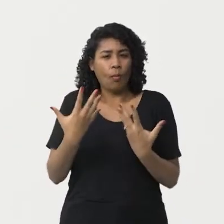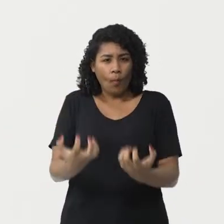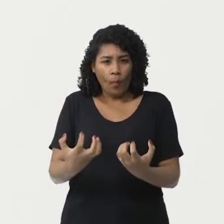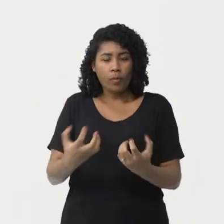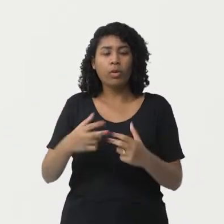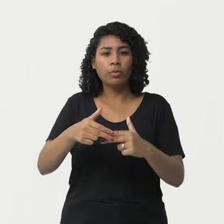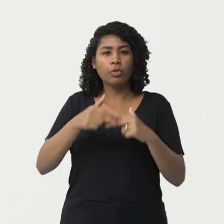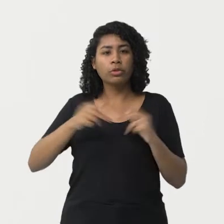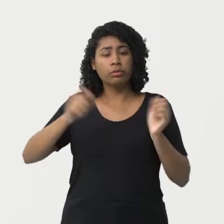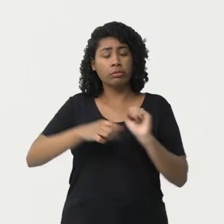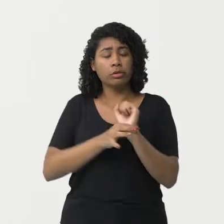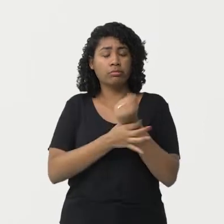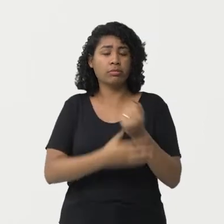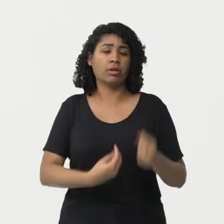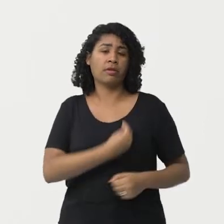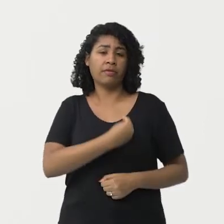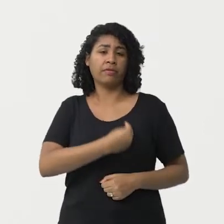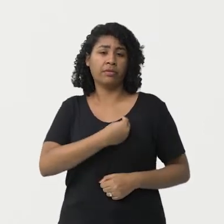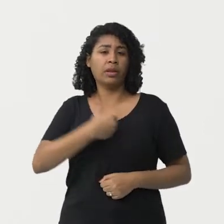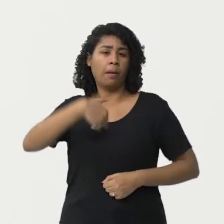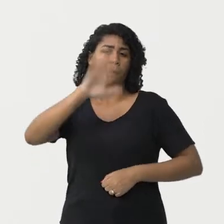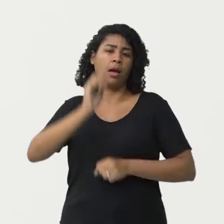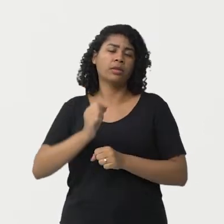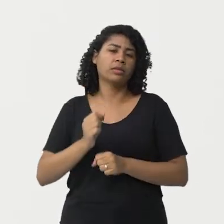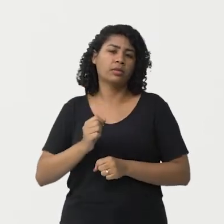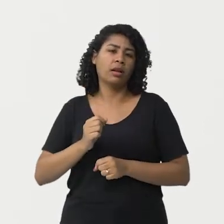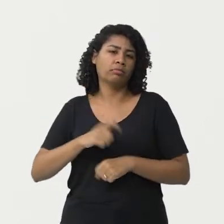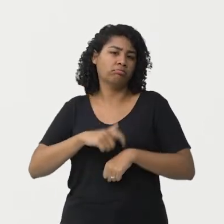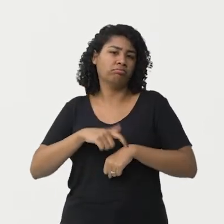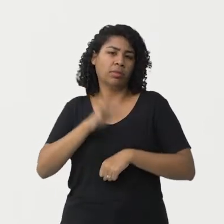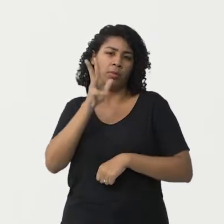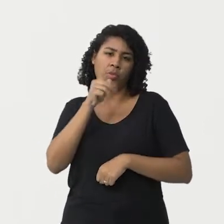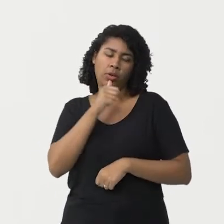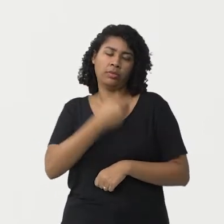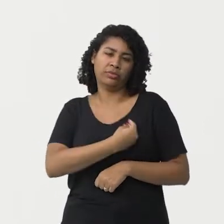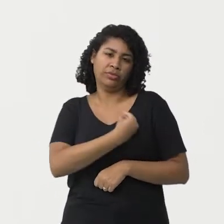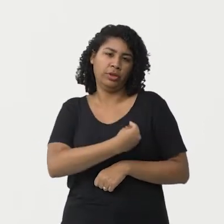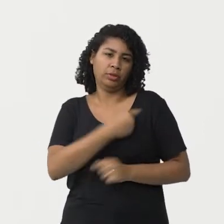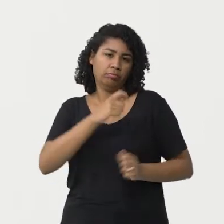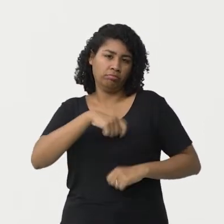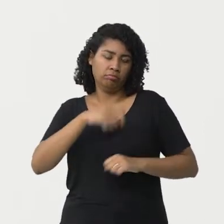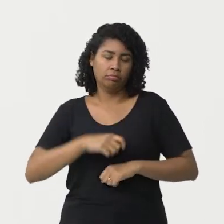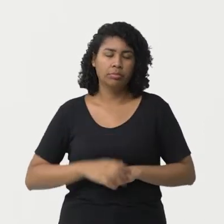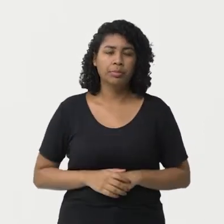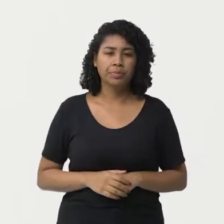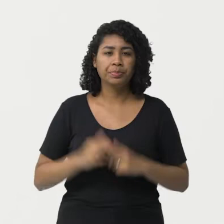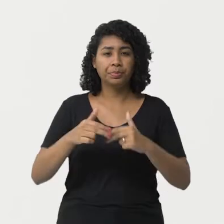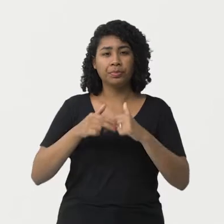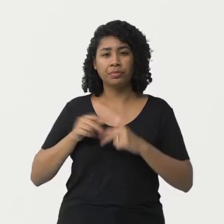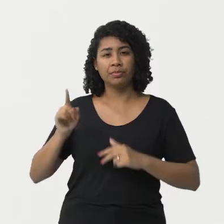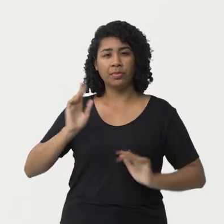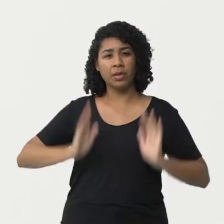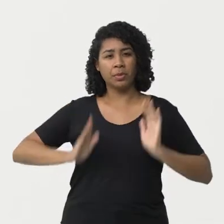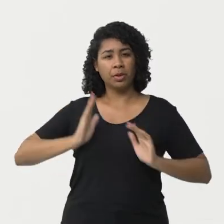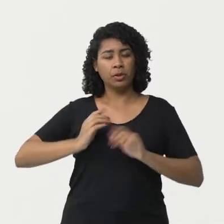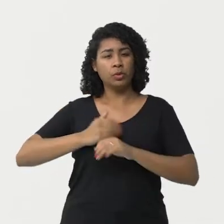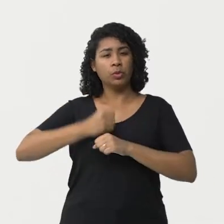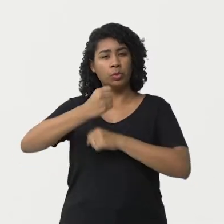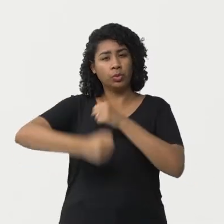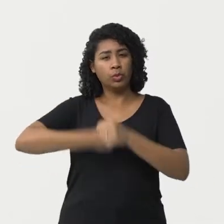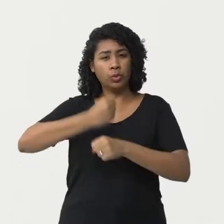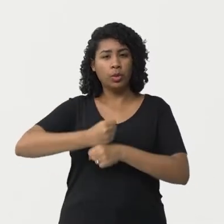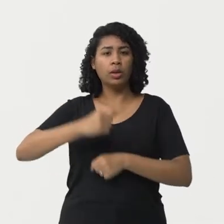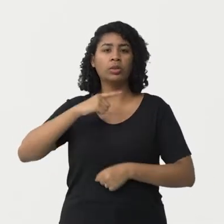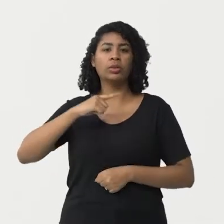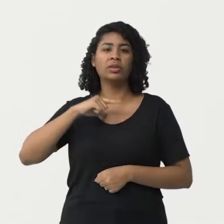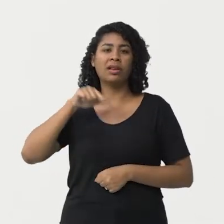consiga sobreviver por mais tempo. Então, olha só, deve-se ao fato de que na maior parte do ano esse tipo de vegetação